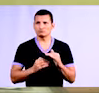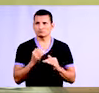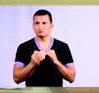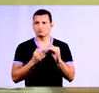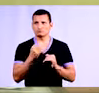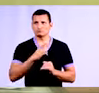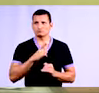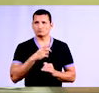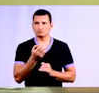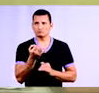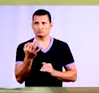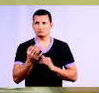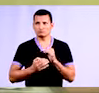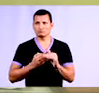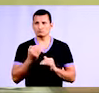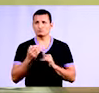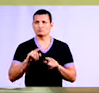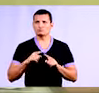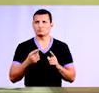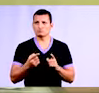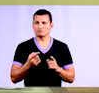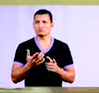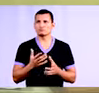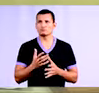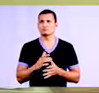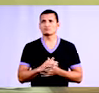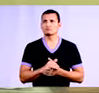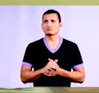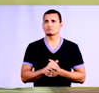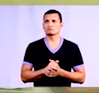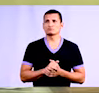que para o processo,